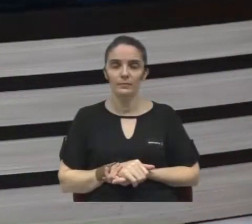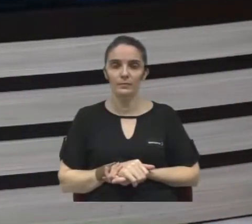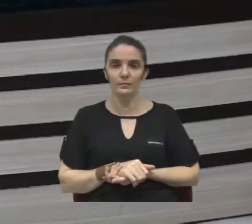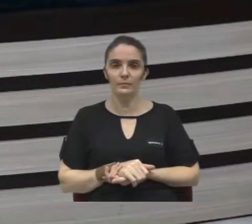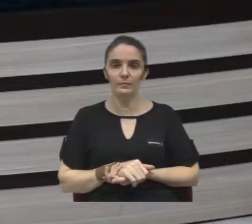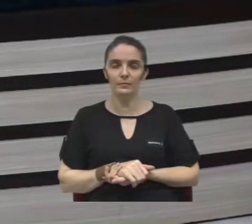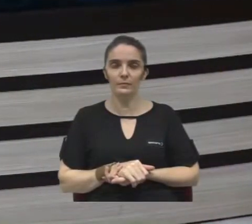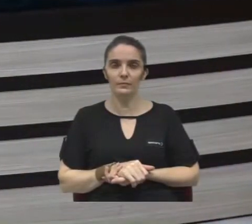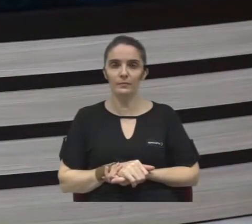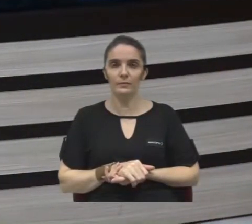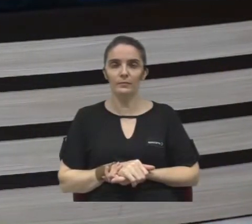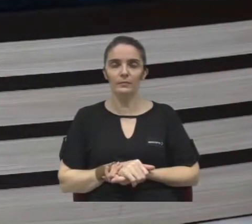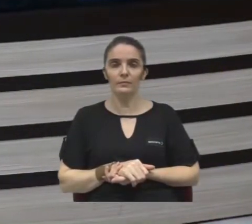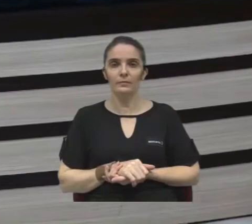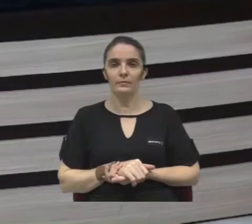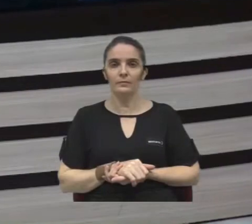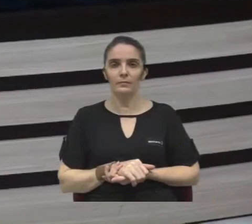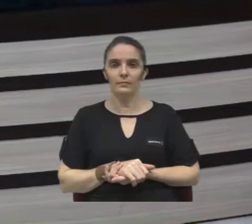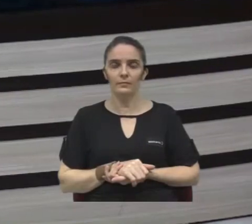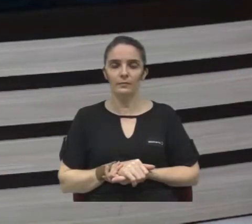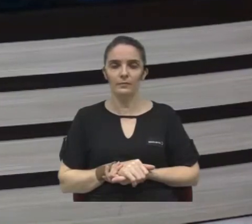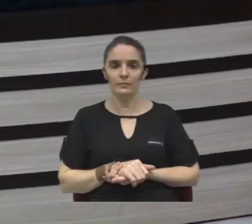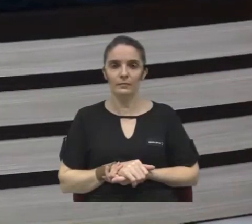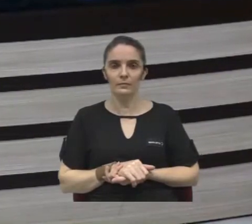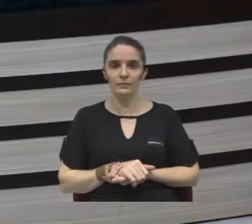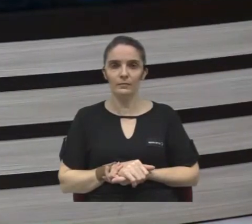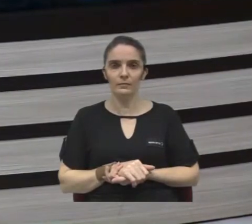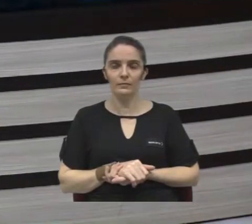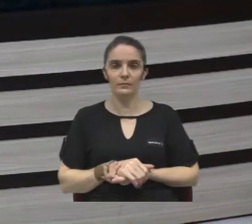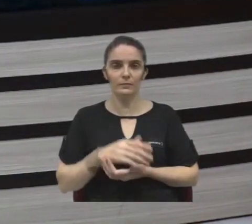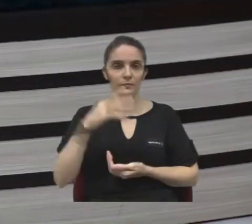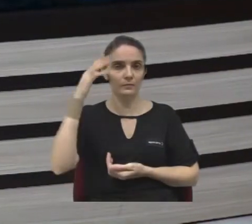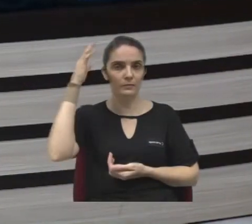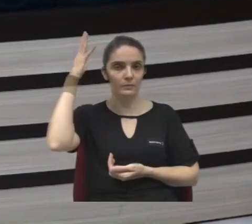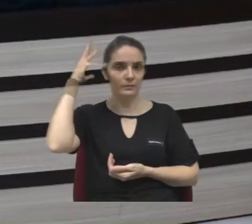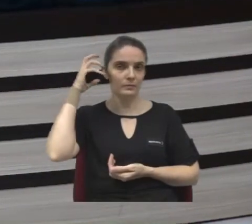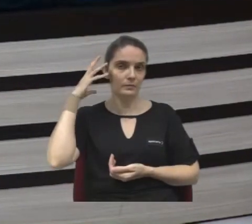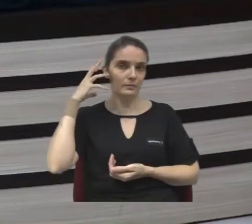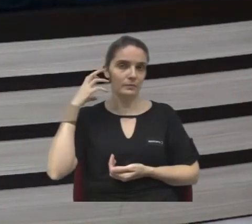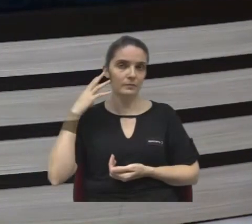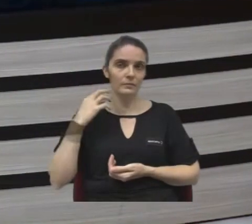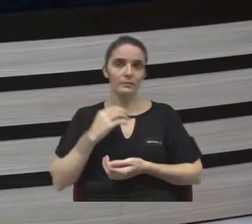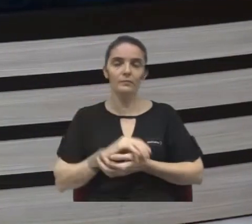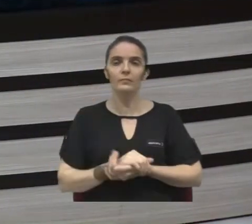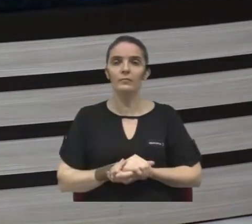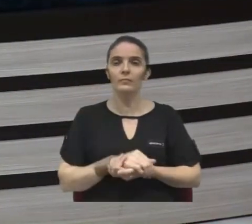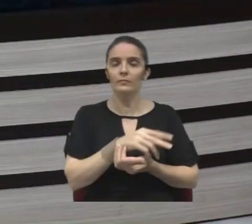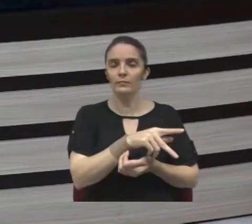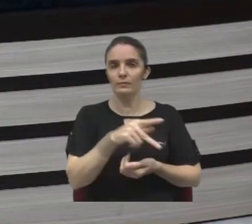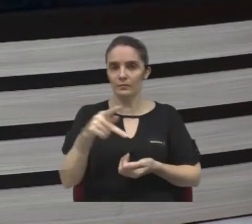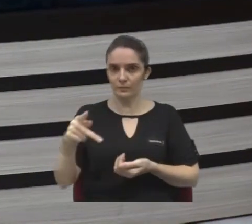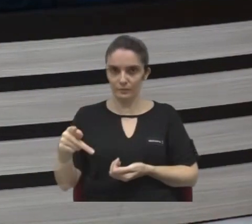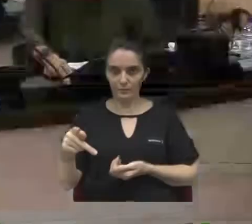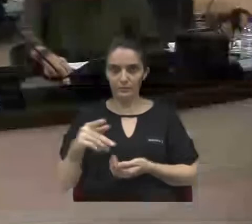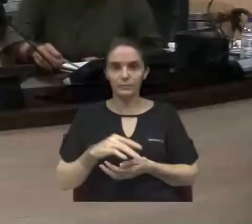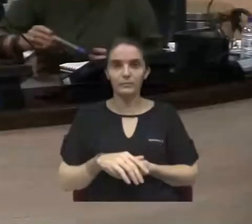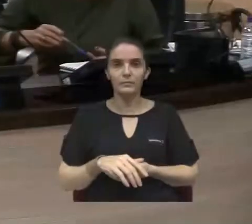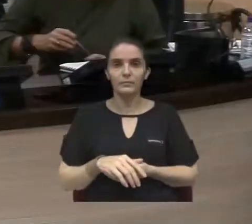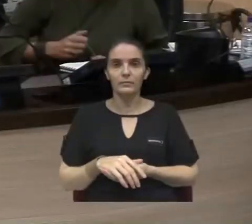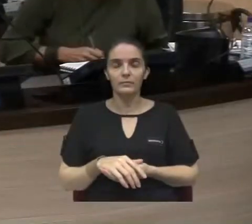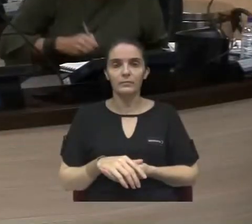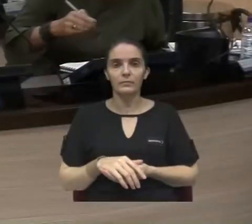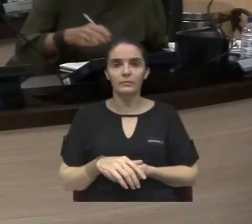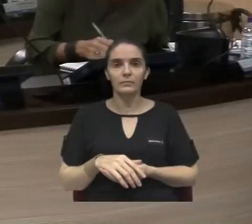O vereador deseja discutir o requerimento? Discutir. Pode discutir o requerimento, vereadora Luboco. Senhor presidente, eu não vou entrar muito na questão